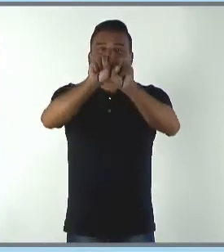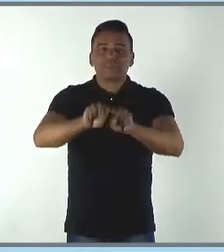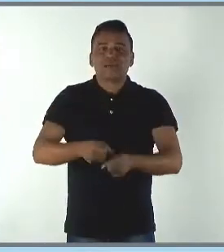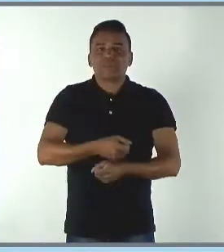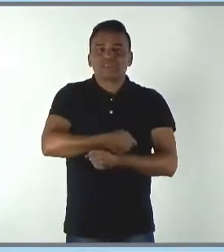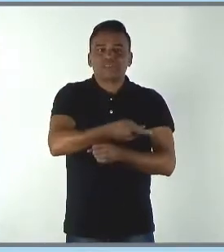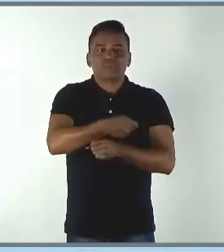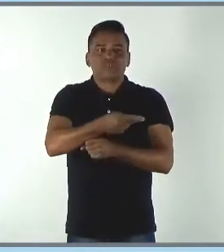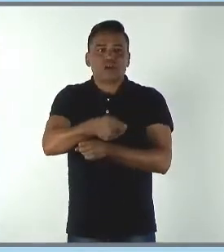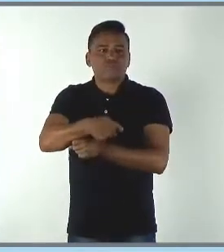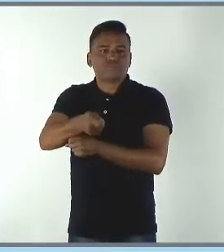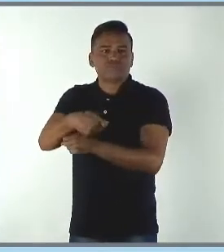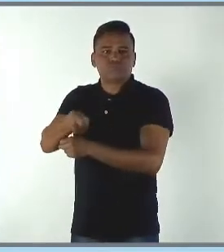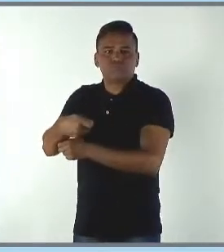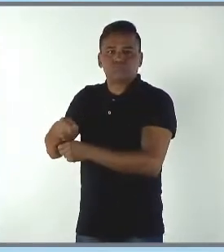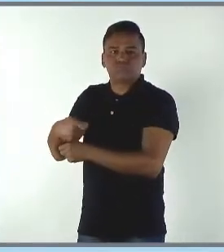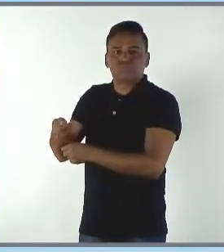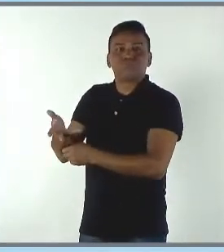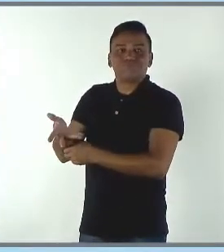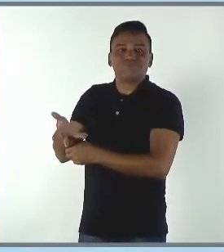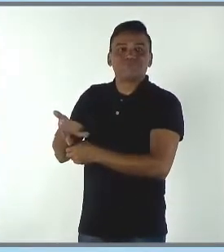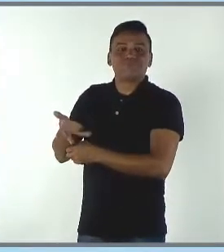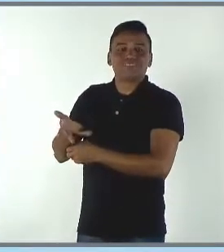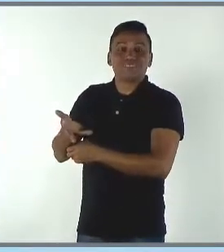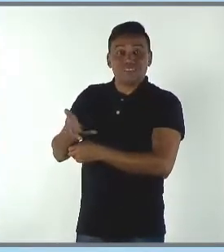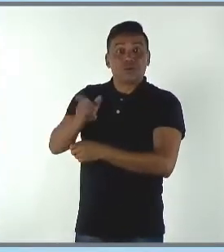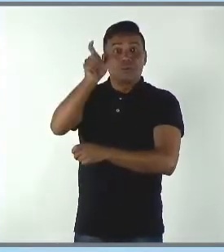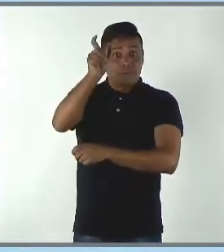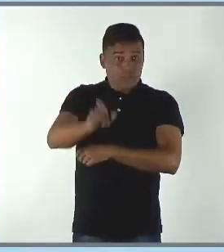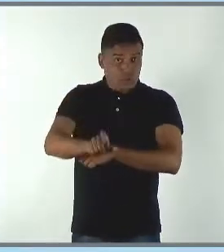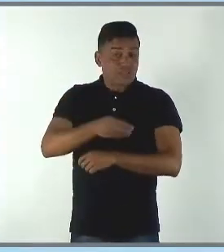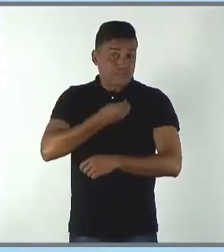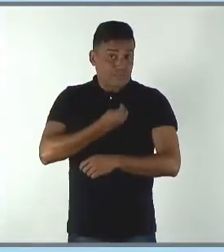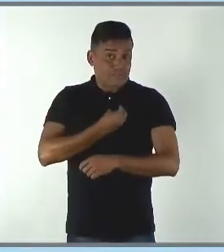Em suma, há pessoas que vivem